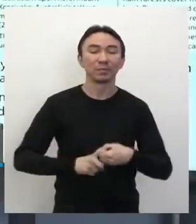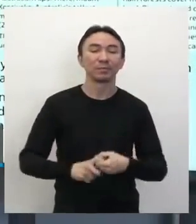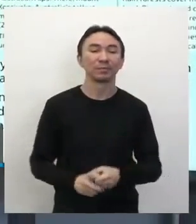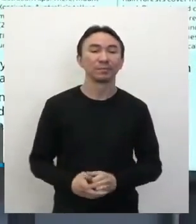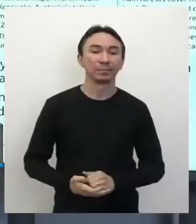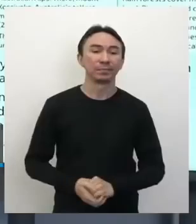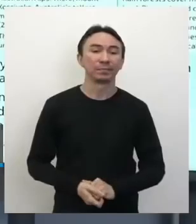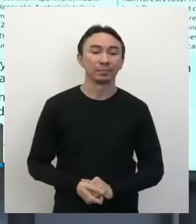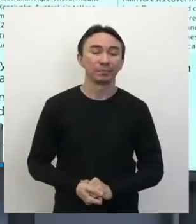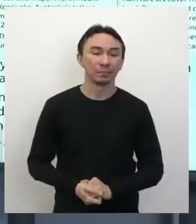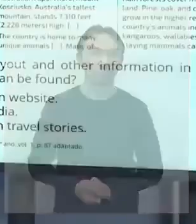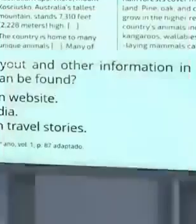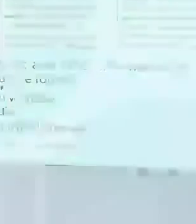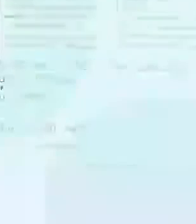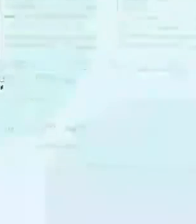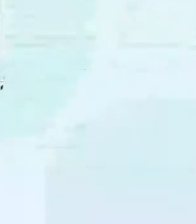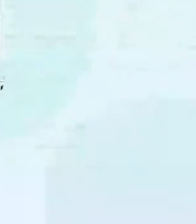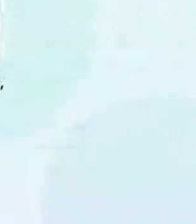tela.